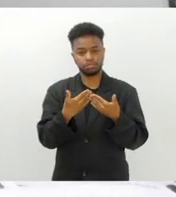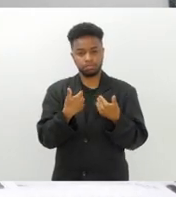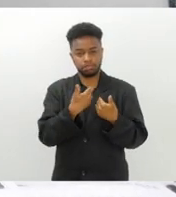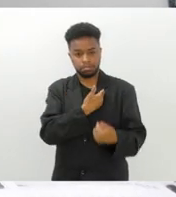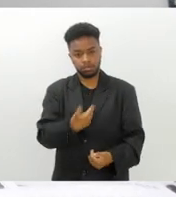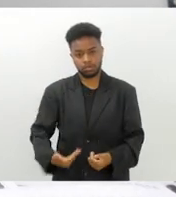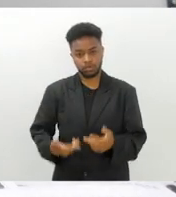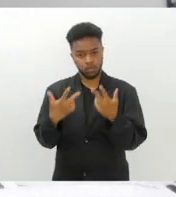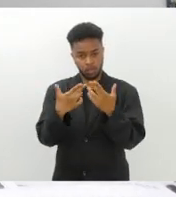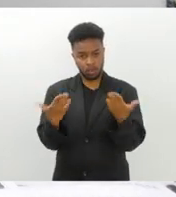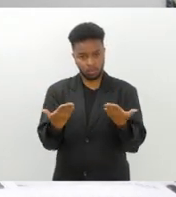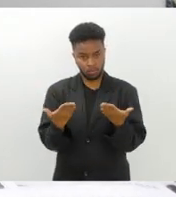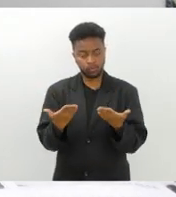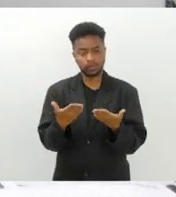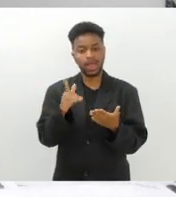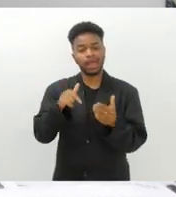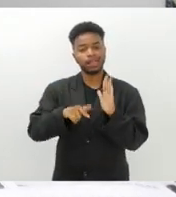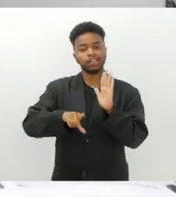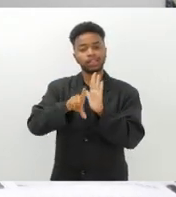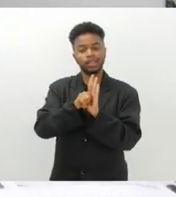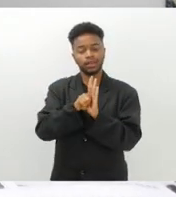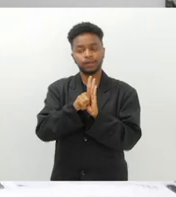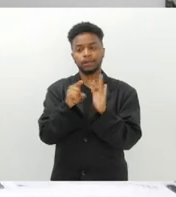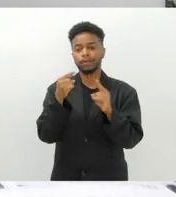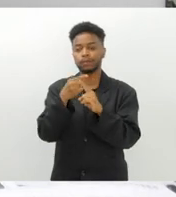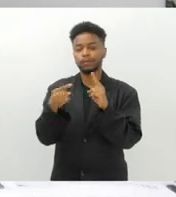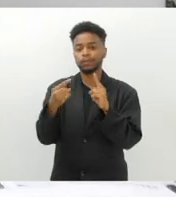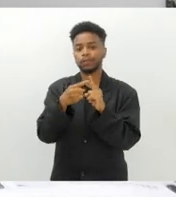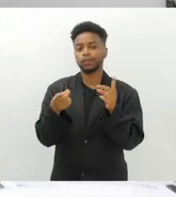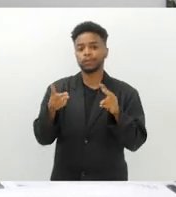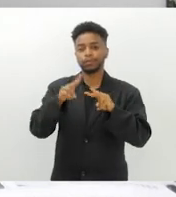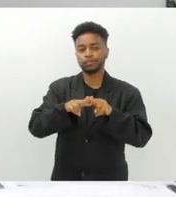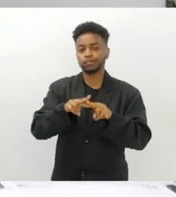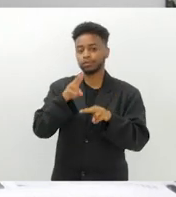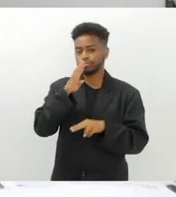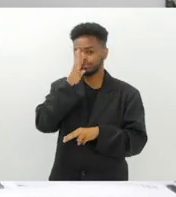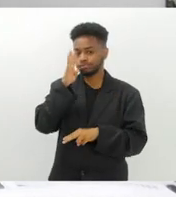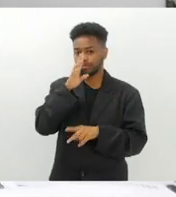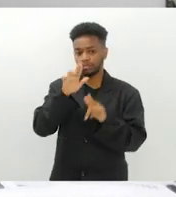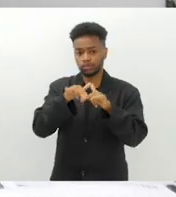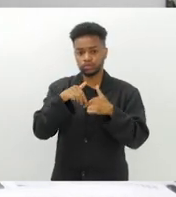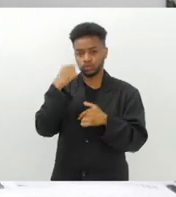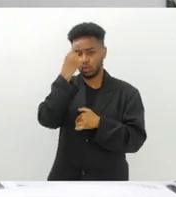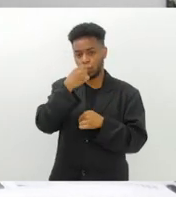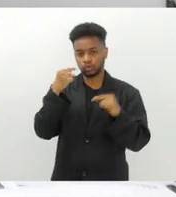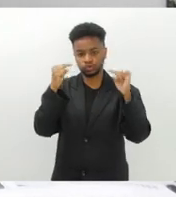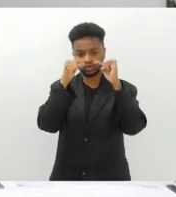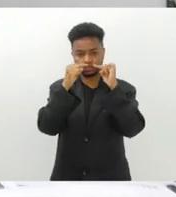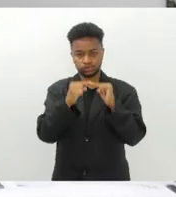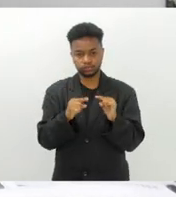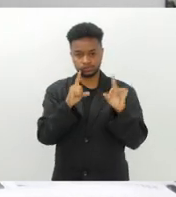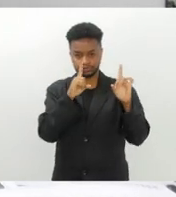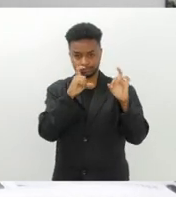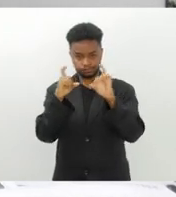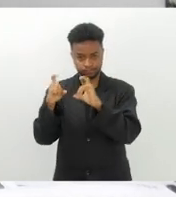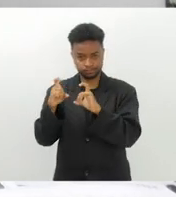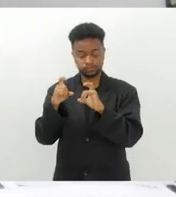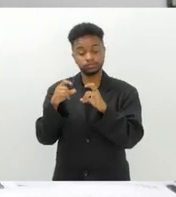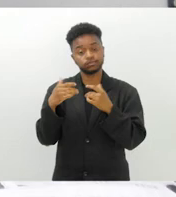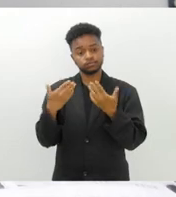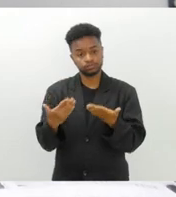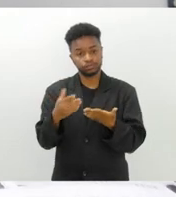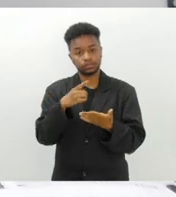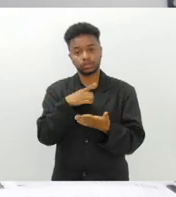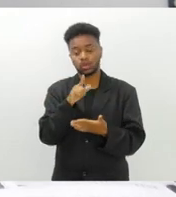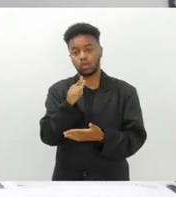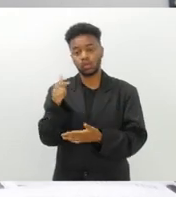mesmo local, foi a lei que veda a prisão por réus de reconhecimento fotográfico, que acabava sendo um outro